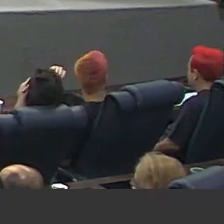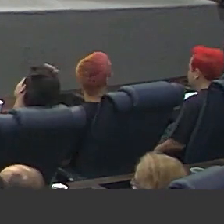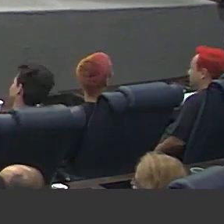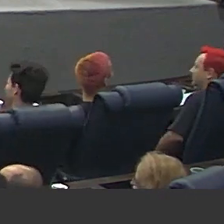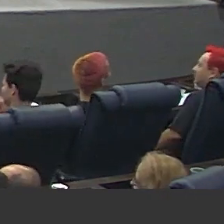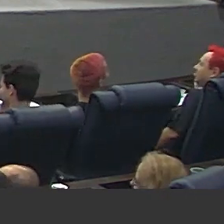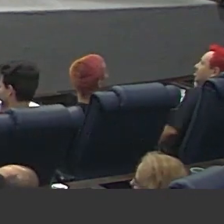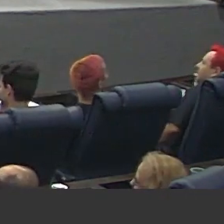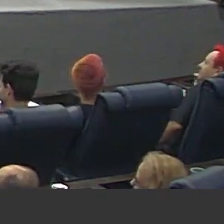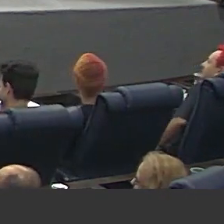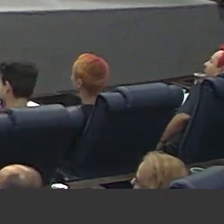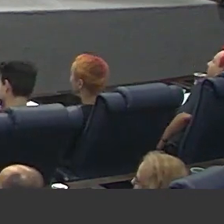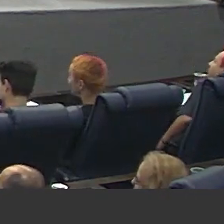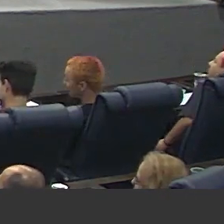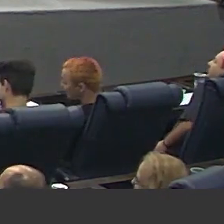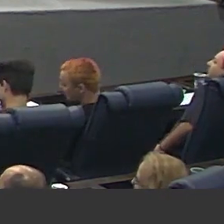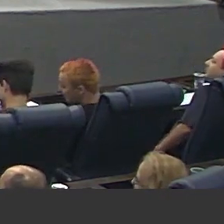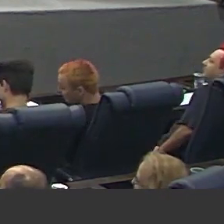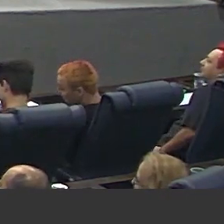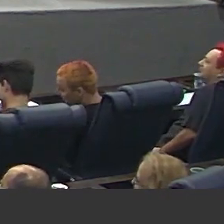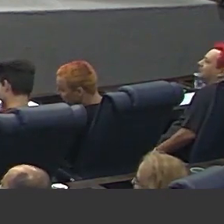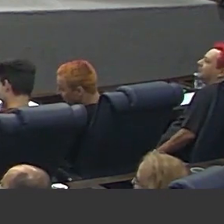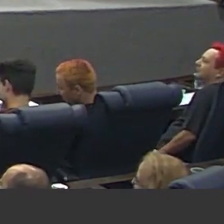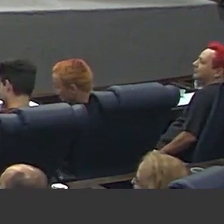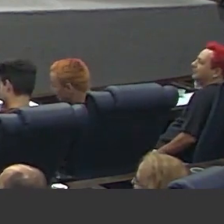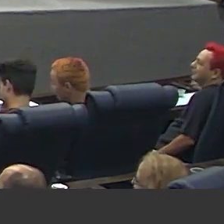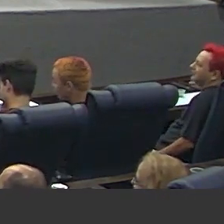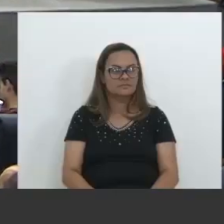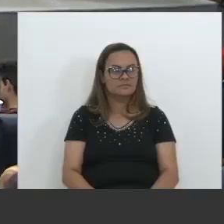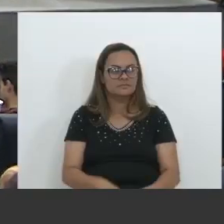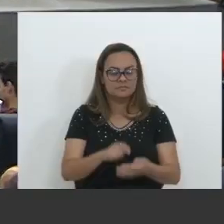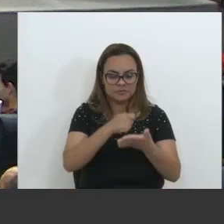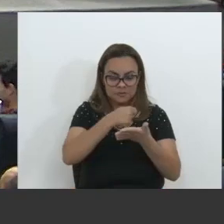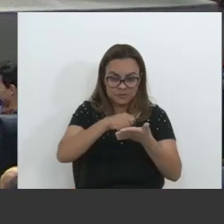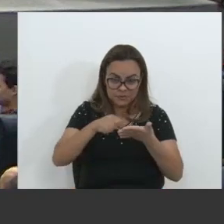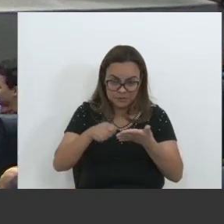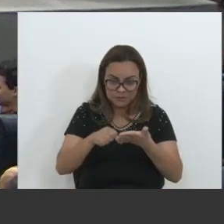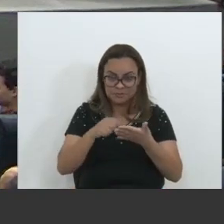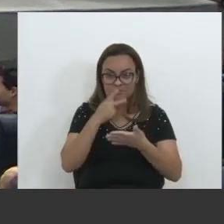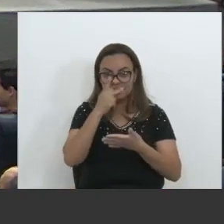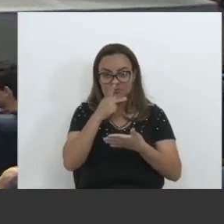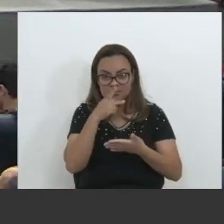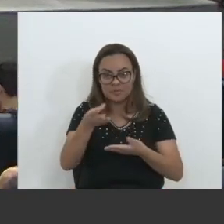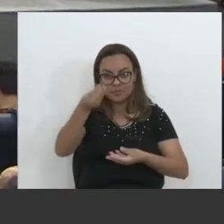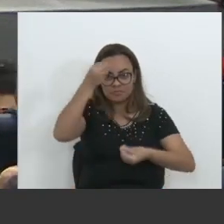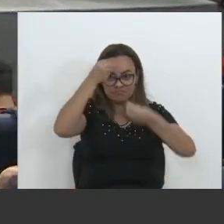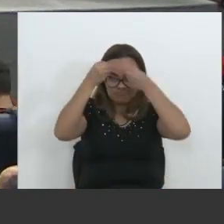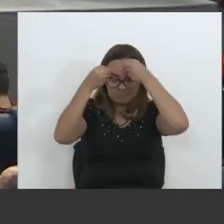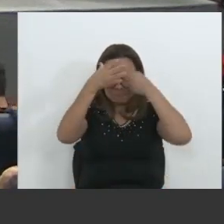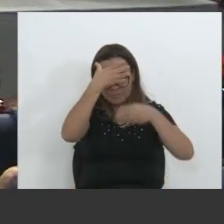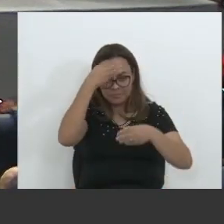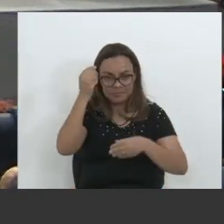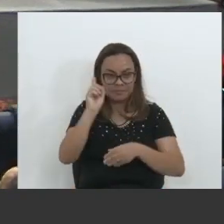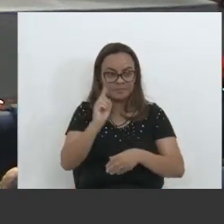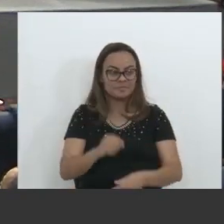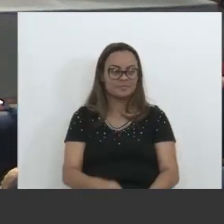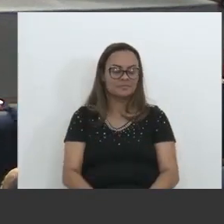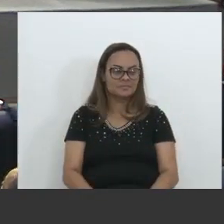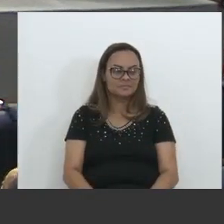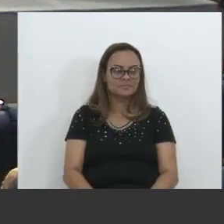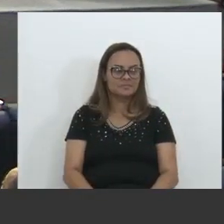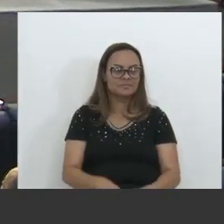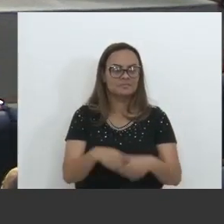guarulhense Olá boa noite eu tive que anotar aqui para poder esquecer de ninguém né mas vou esquecer